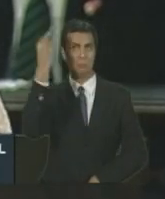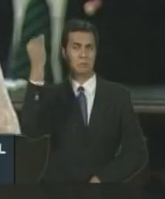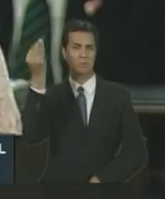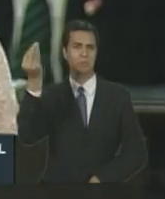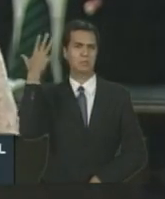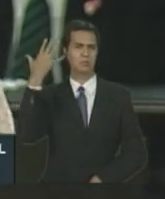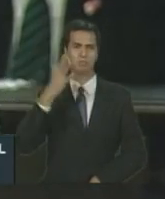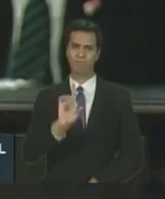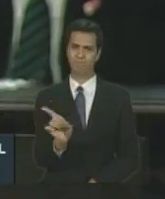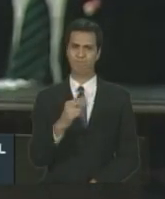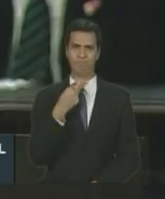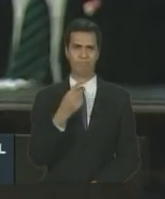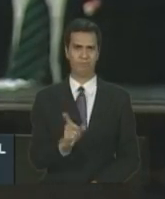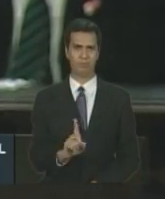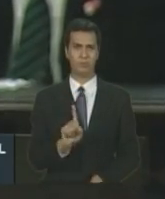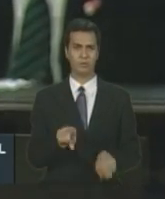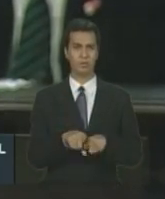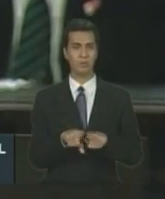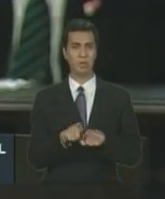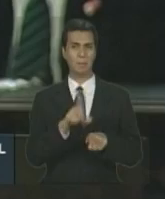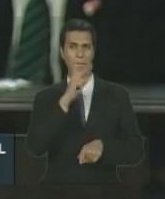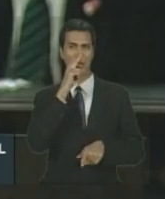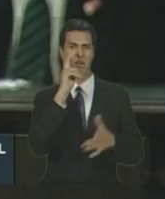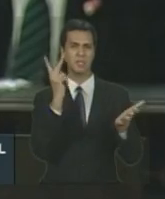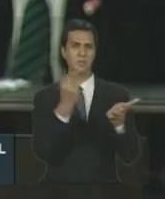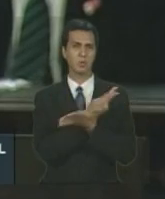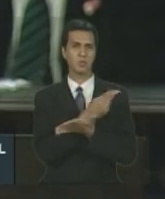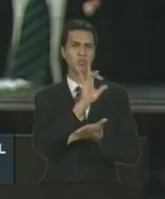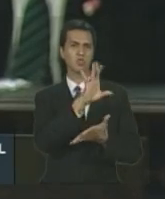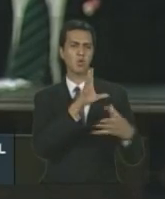são privilégio de algum povo.